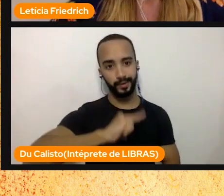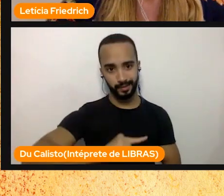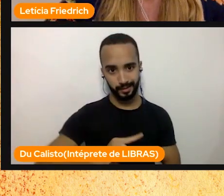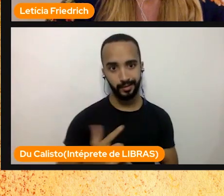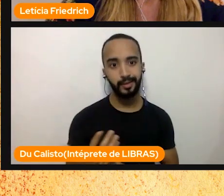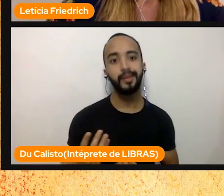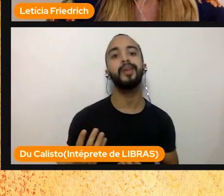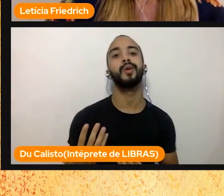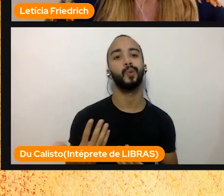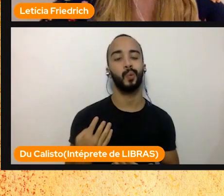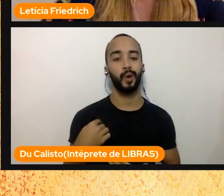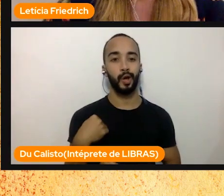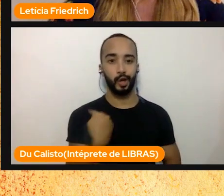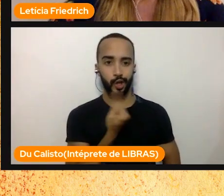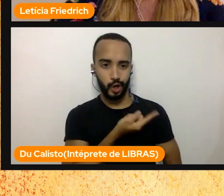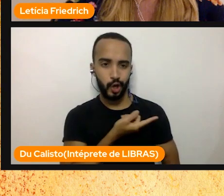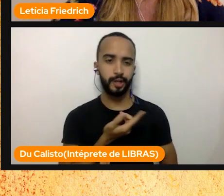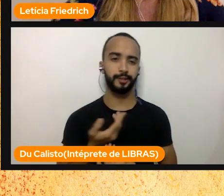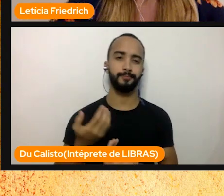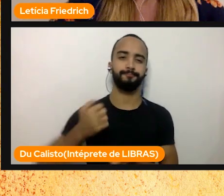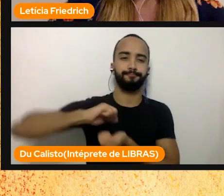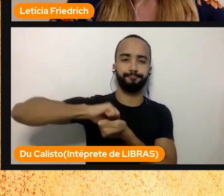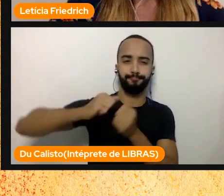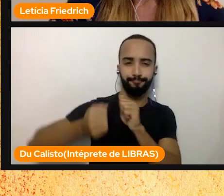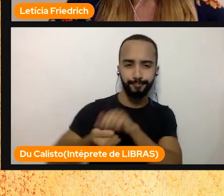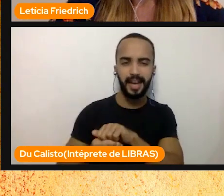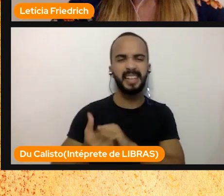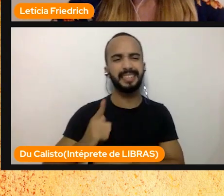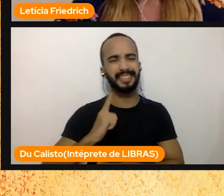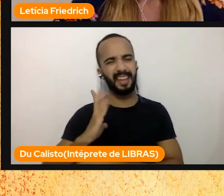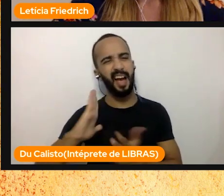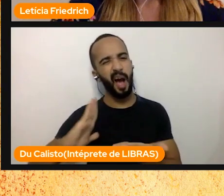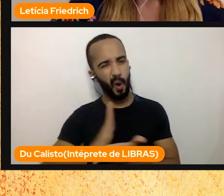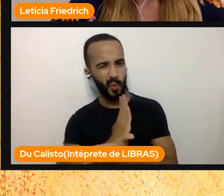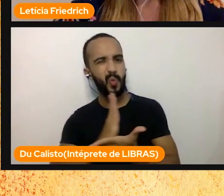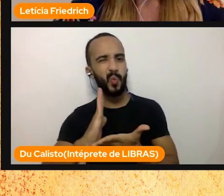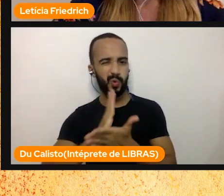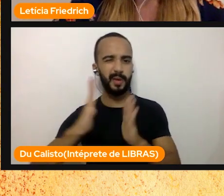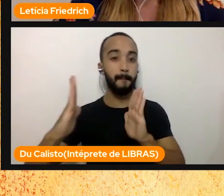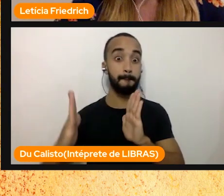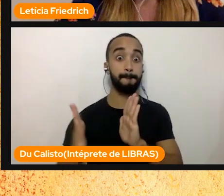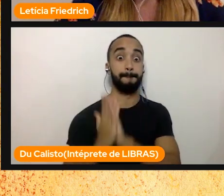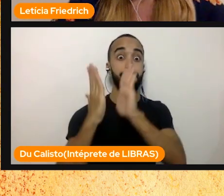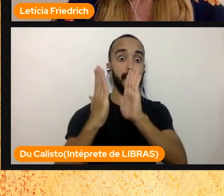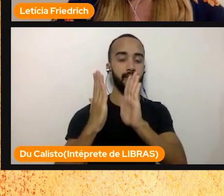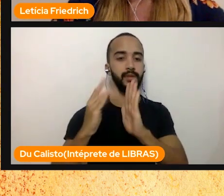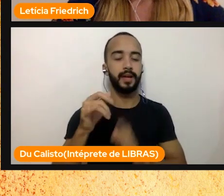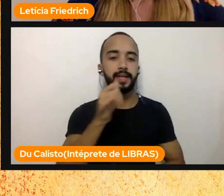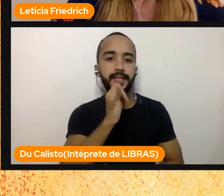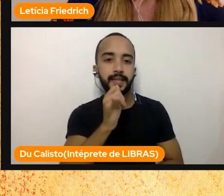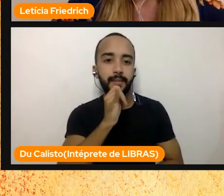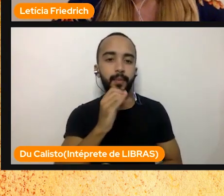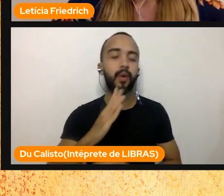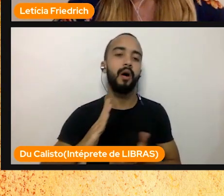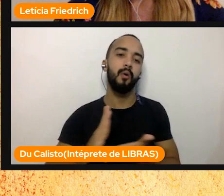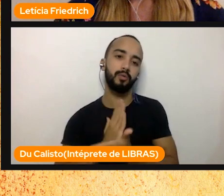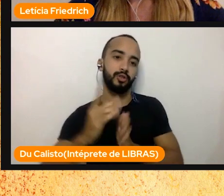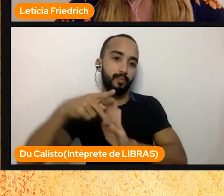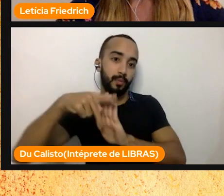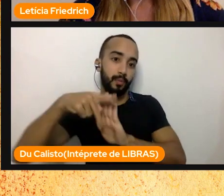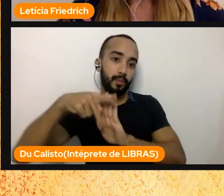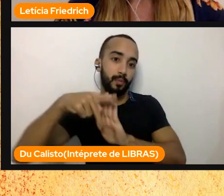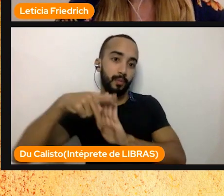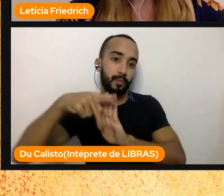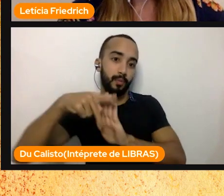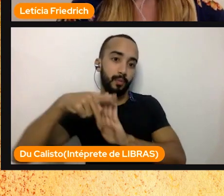né? A gente sofreu alguns impactos, eu falo do Bizarros Peixes porque era um projeto que já estava em produção, né? Impactos